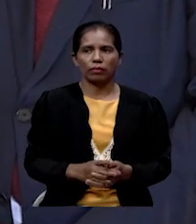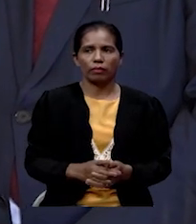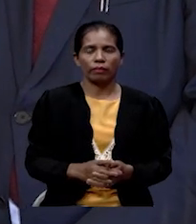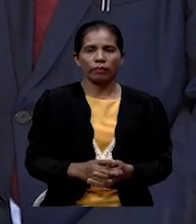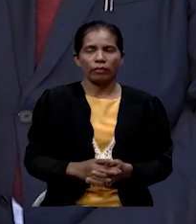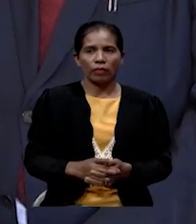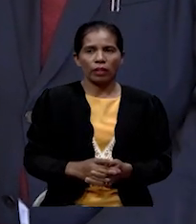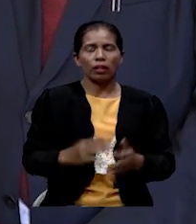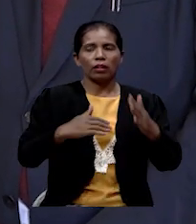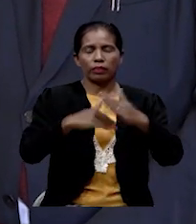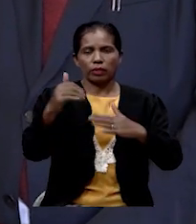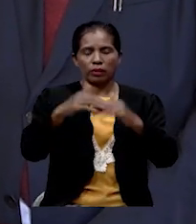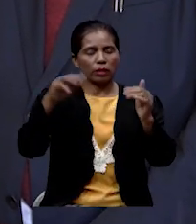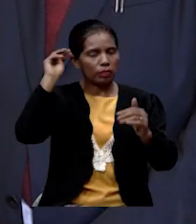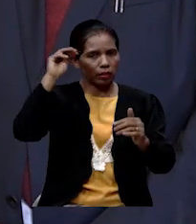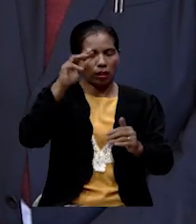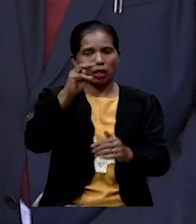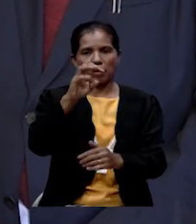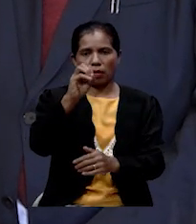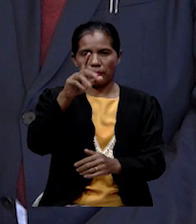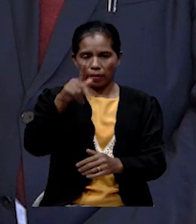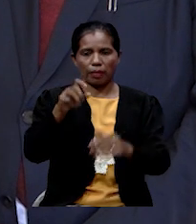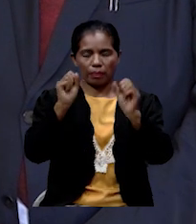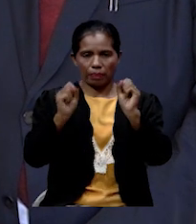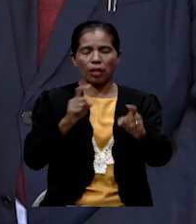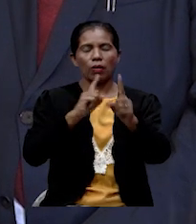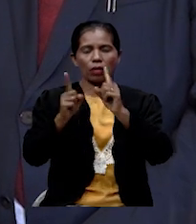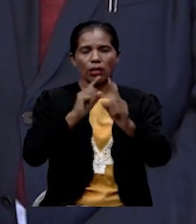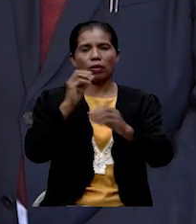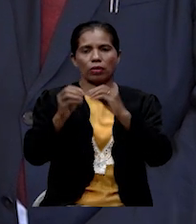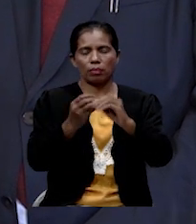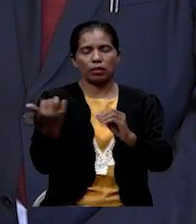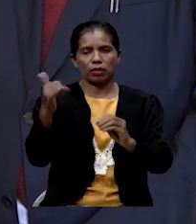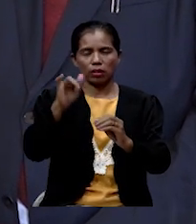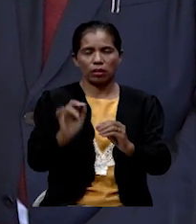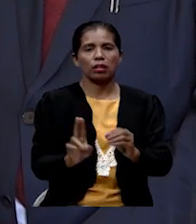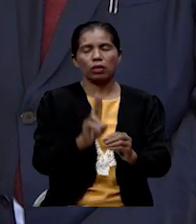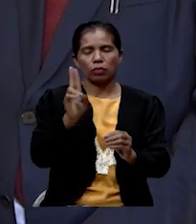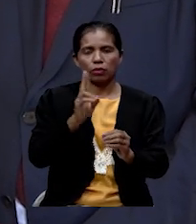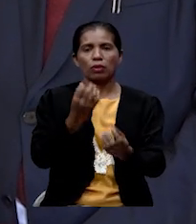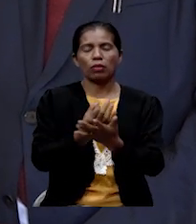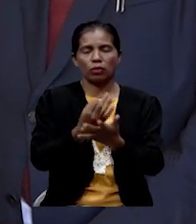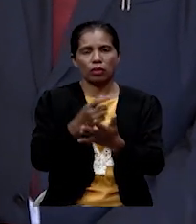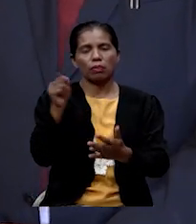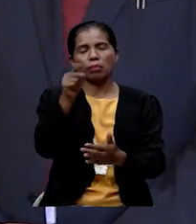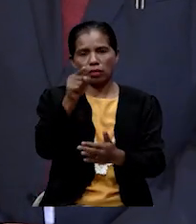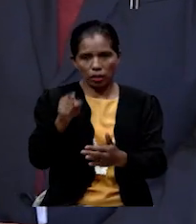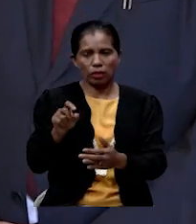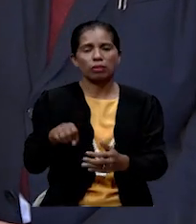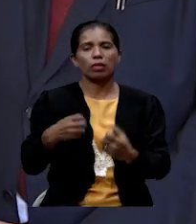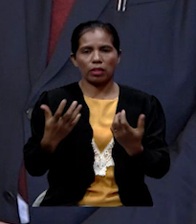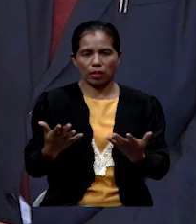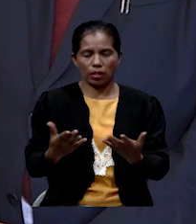de infraestruturas, Ministério de Obras Públicas, Macbele, Culia Liotan, com a físico, né, alcança por cento de Girona. O